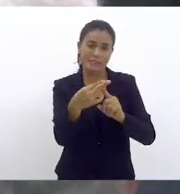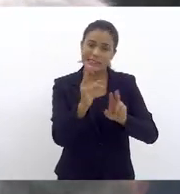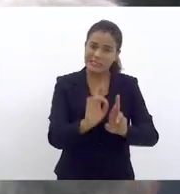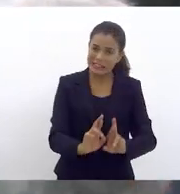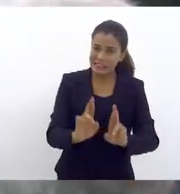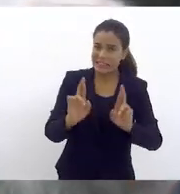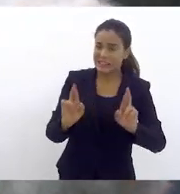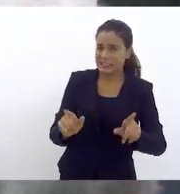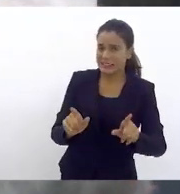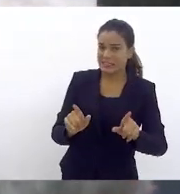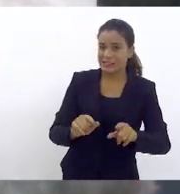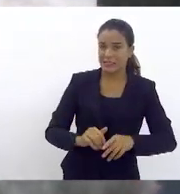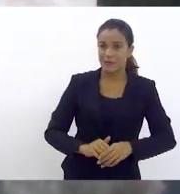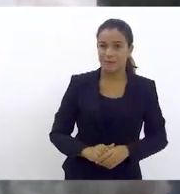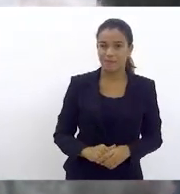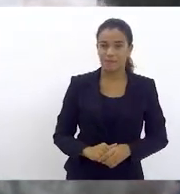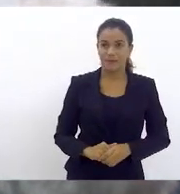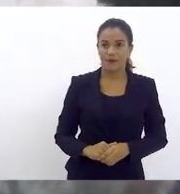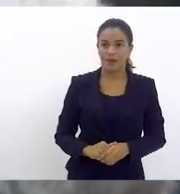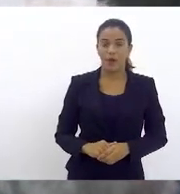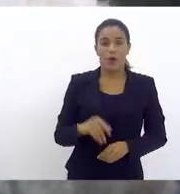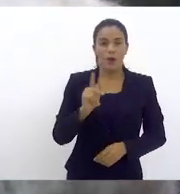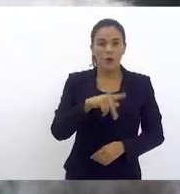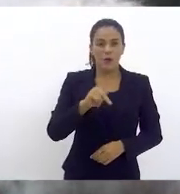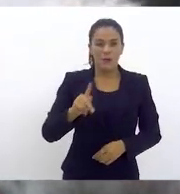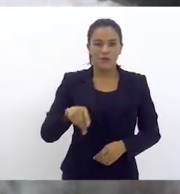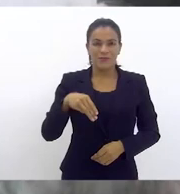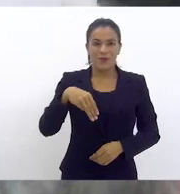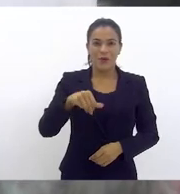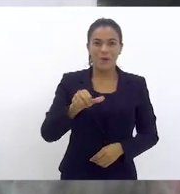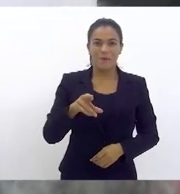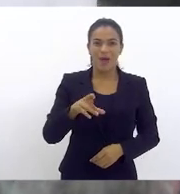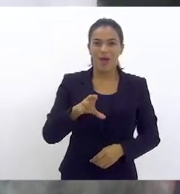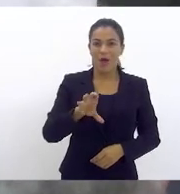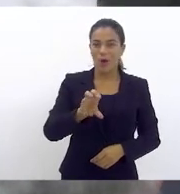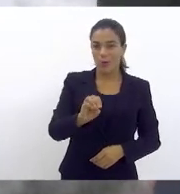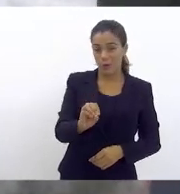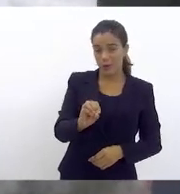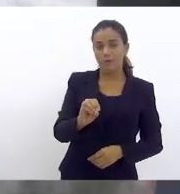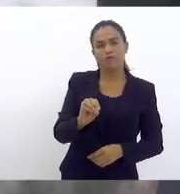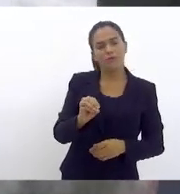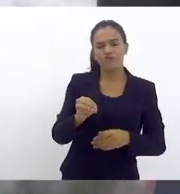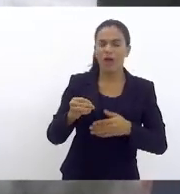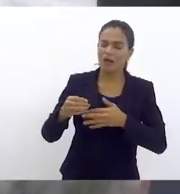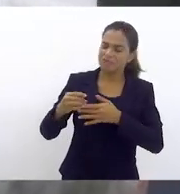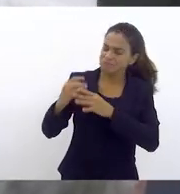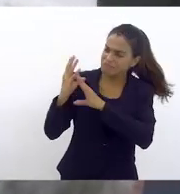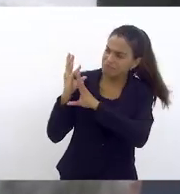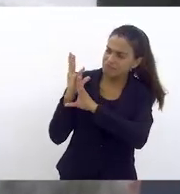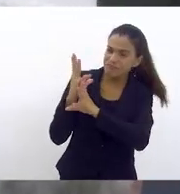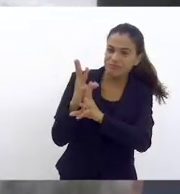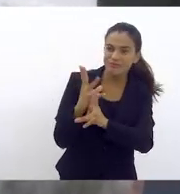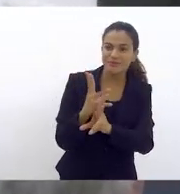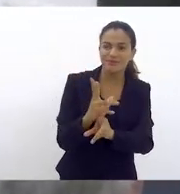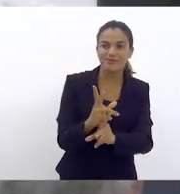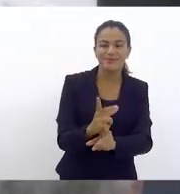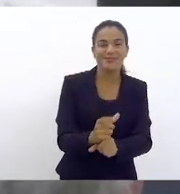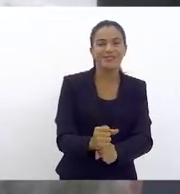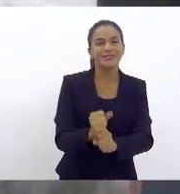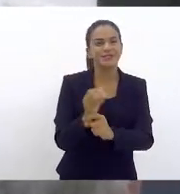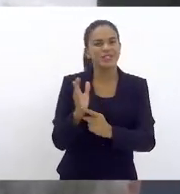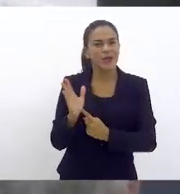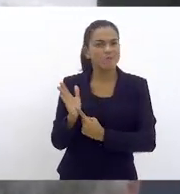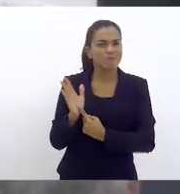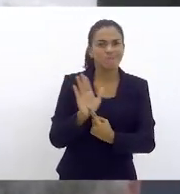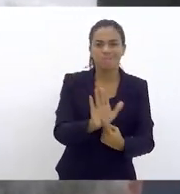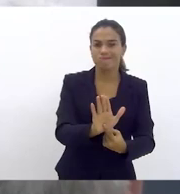que tá ocorrendo agora Professor Mauro Osório ao longo da carreira dele já demonstrou as causas dos problemas